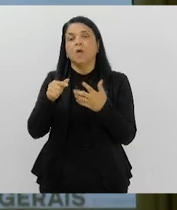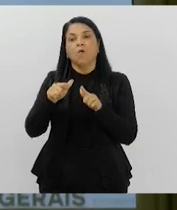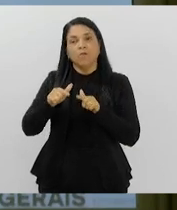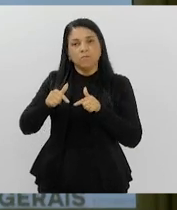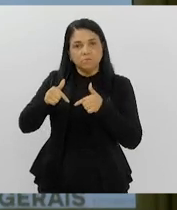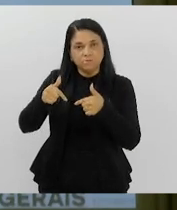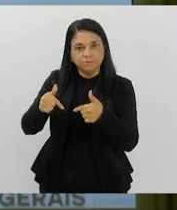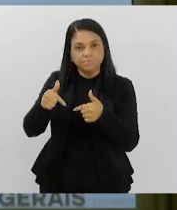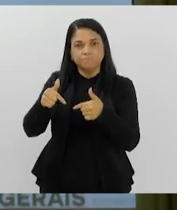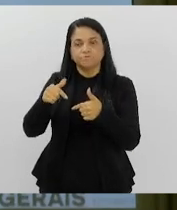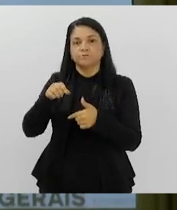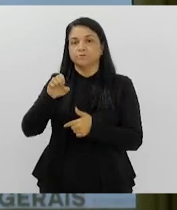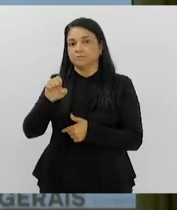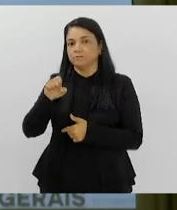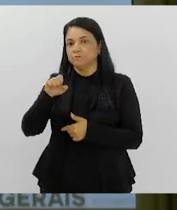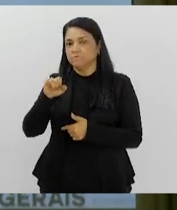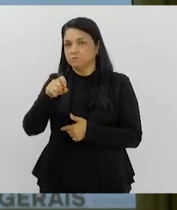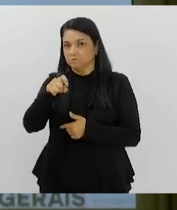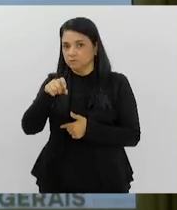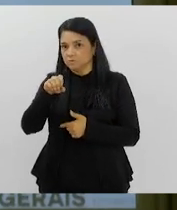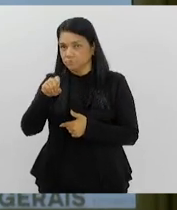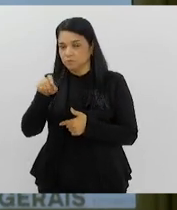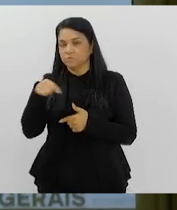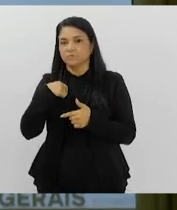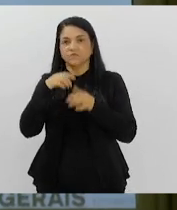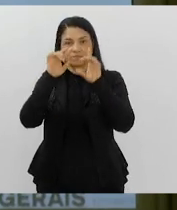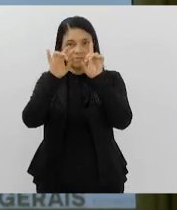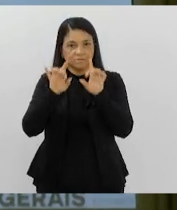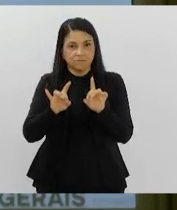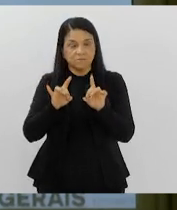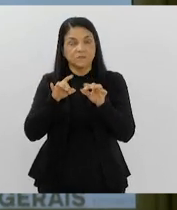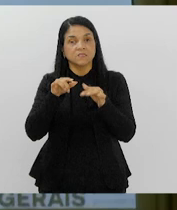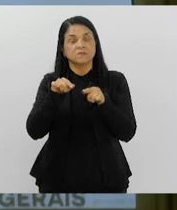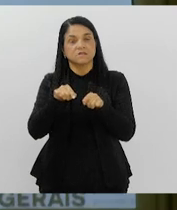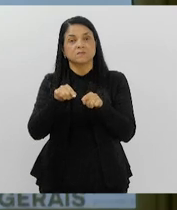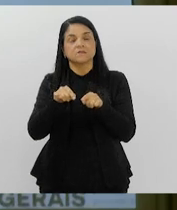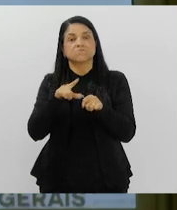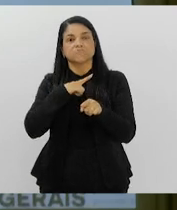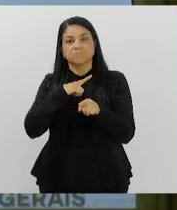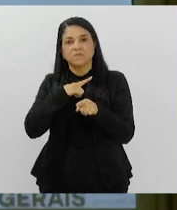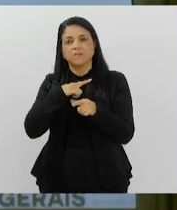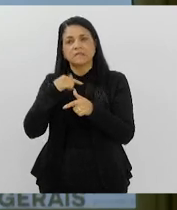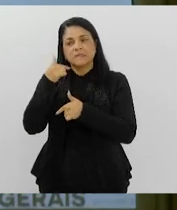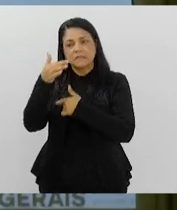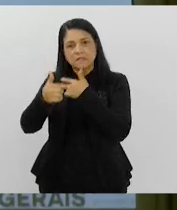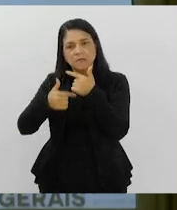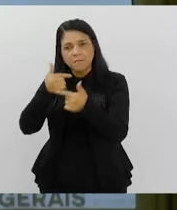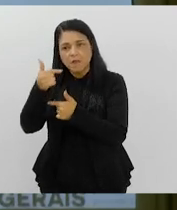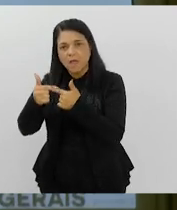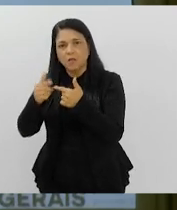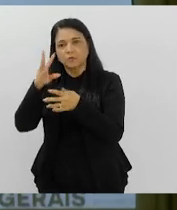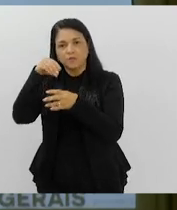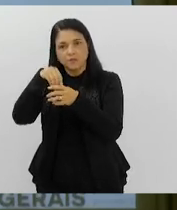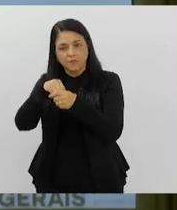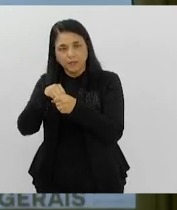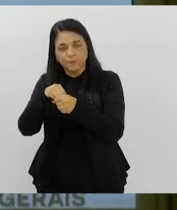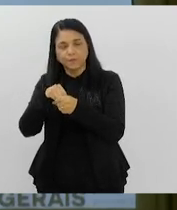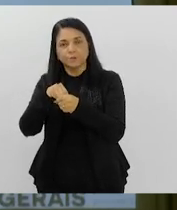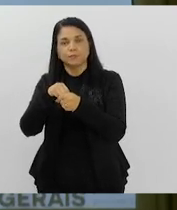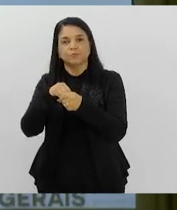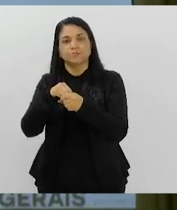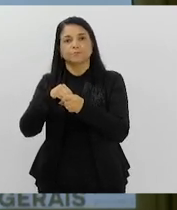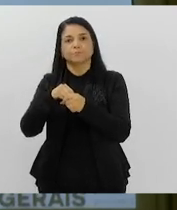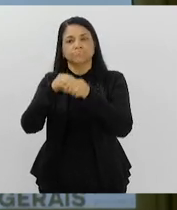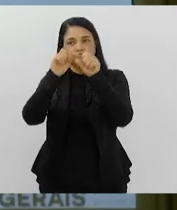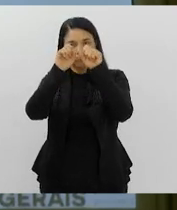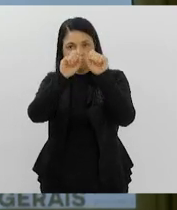esses eixos, eles foram especificados através de dimensões, né, que foram tratadas dentro de um painel que a gente tem na Secretaria de